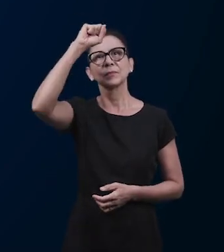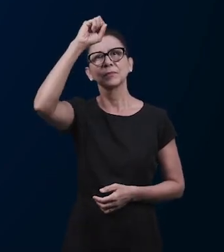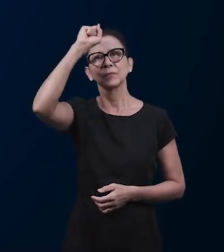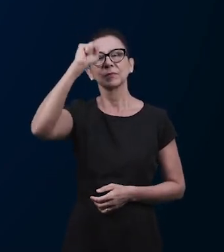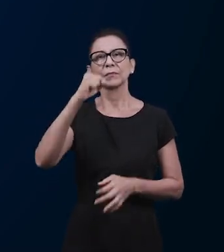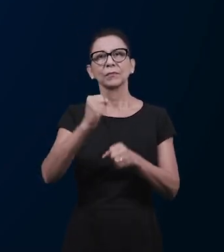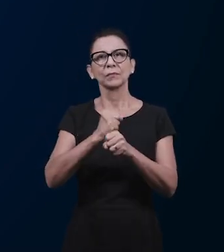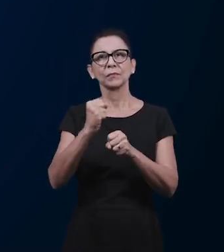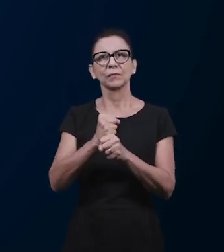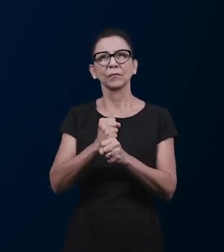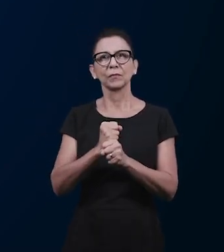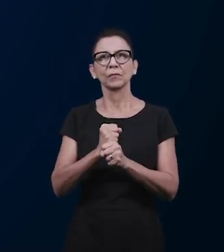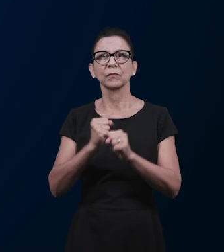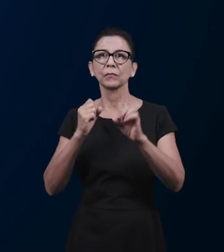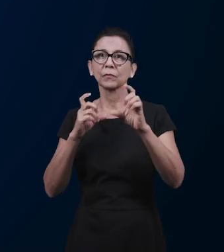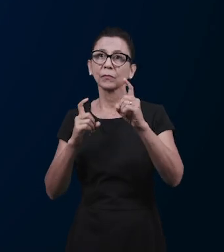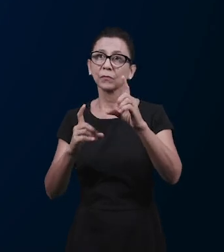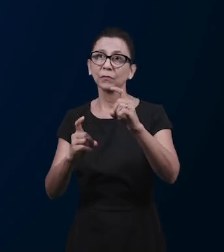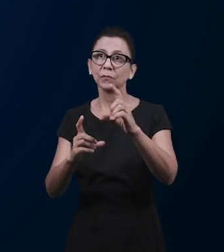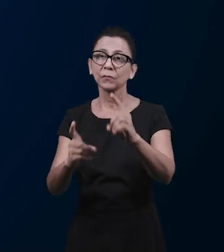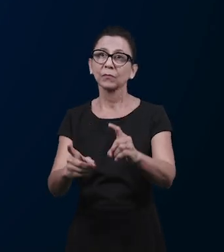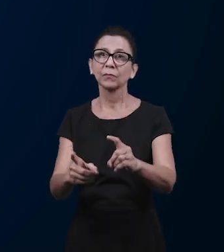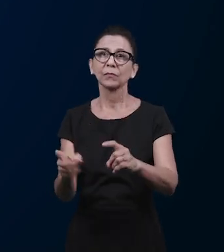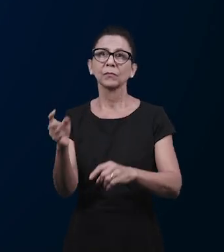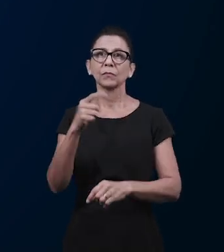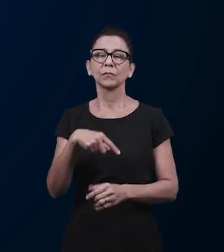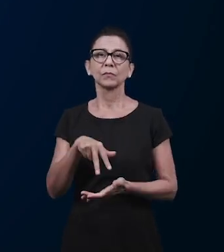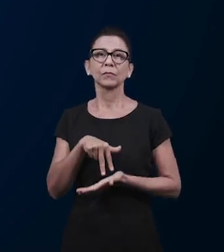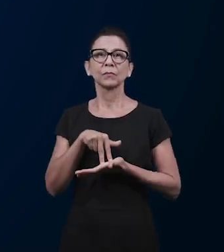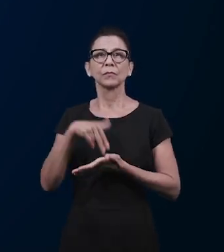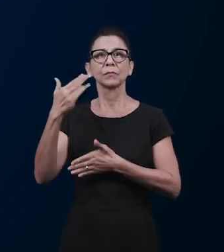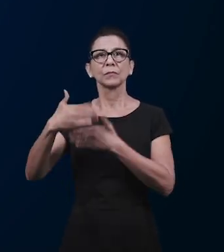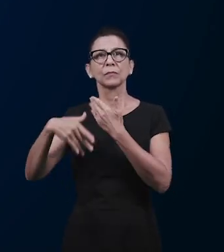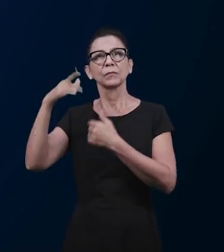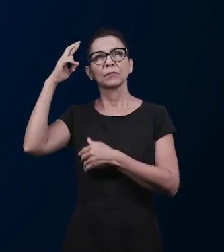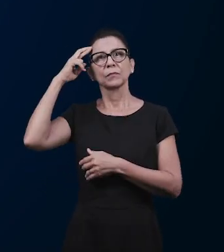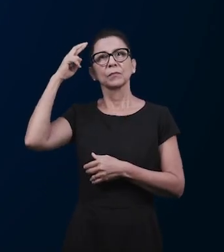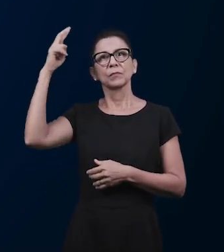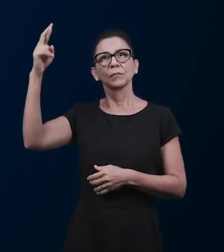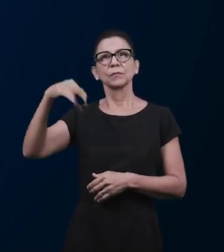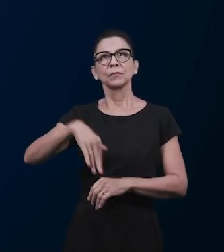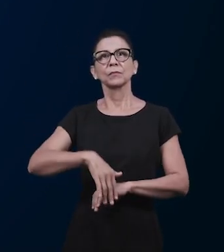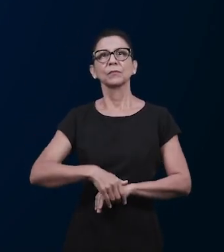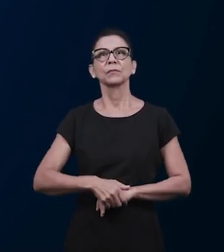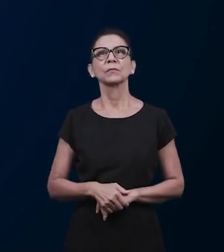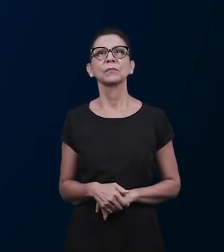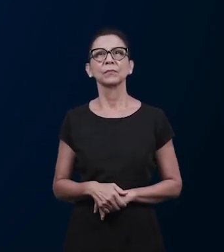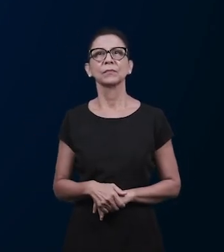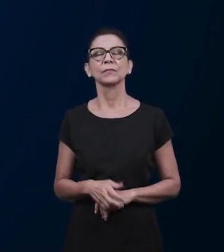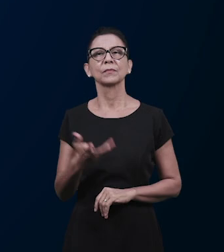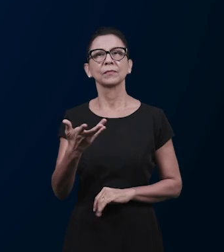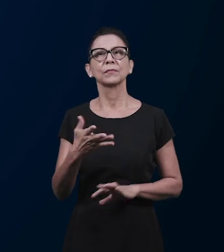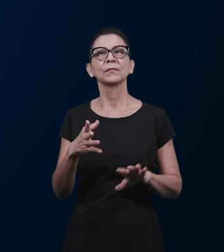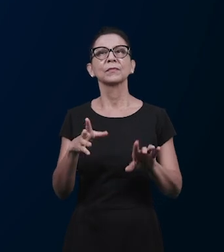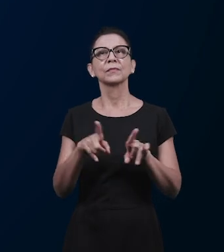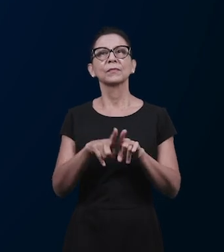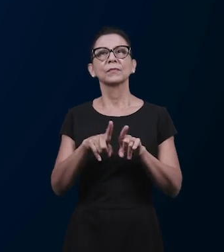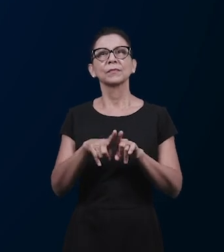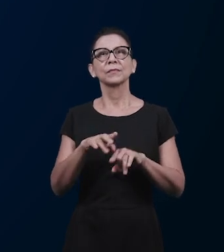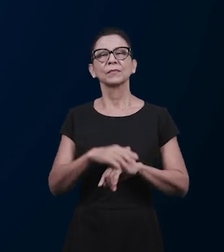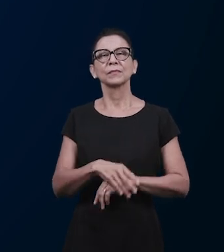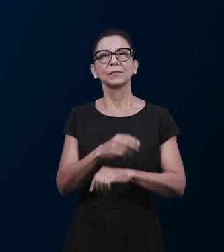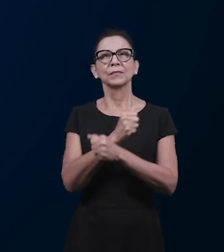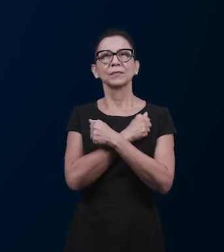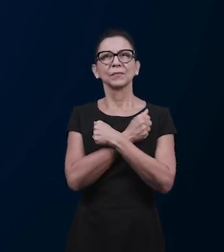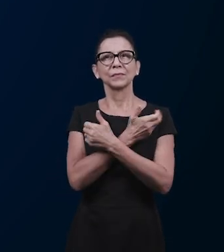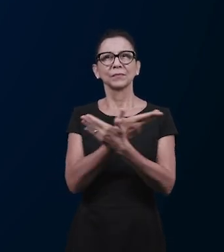aprendido acerca de obra, acerca de doctrina y por lo cual hoy nos mantenemos firmes en el Señor. Y también le mandamos un saludo al pastor Gibson